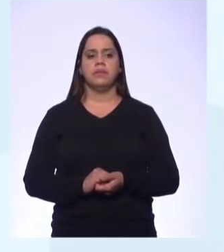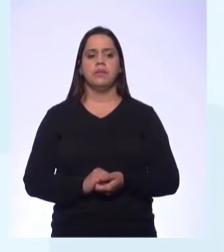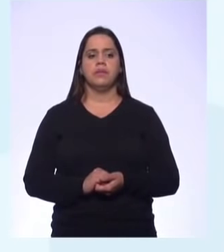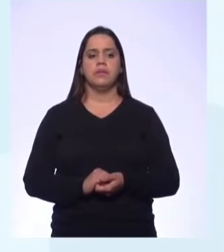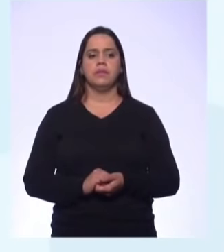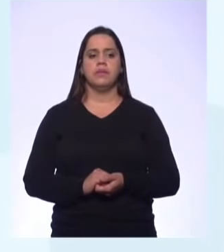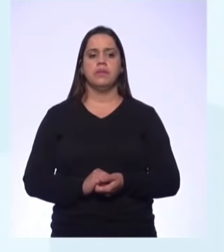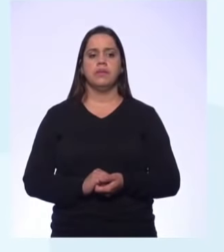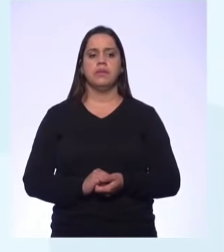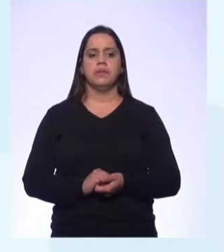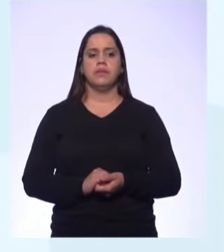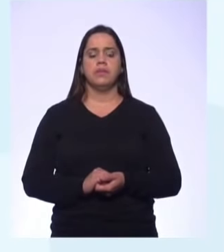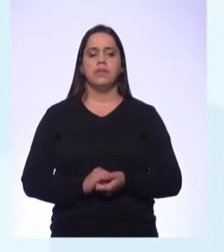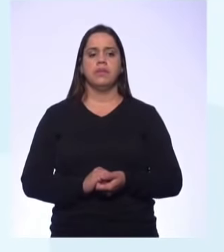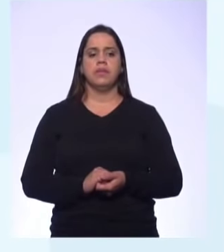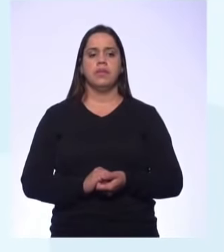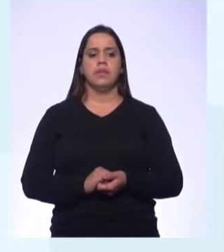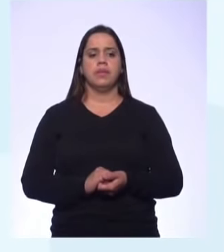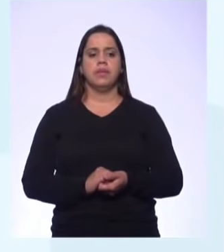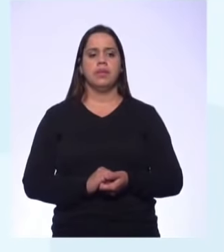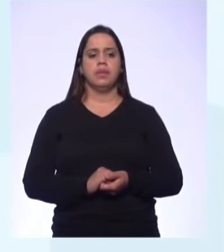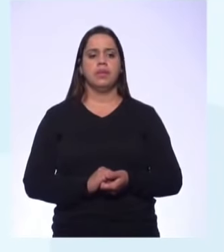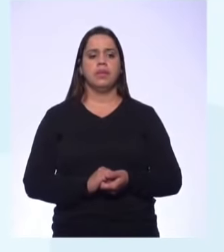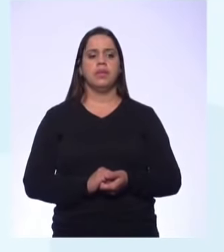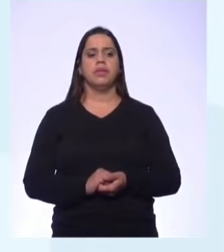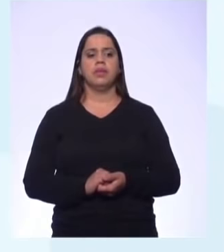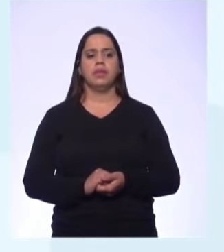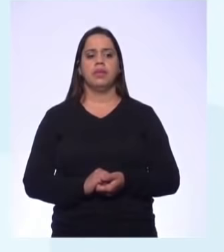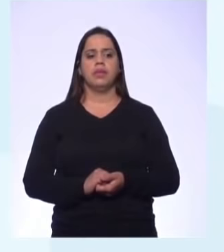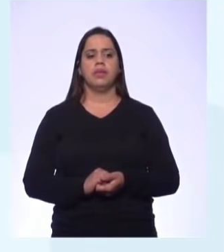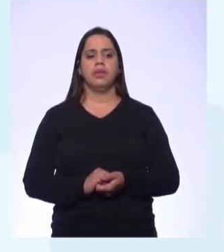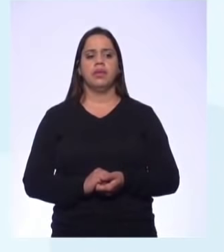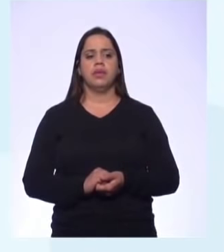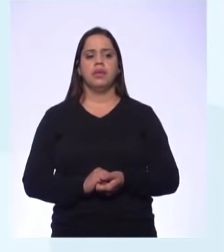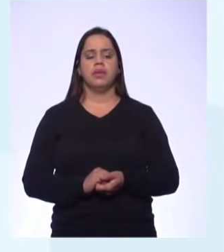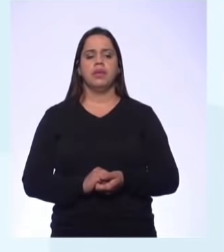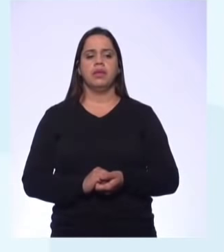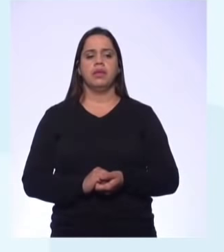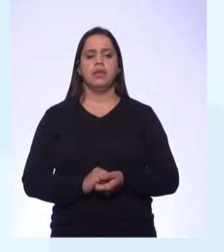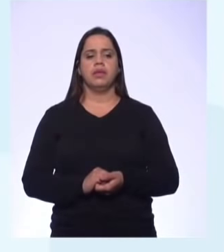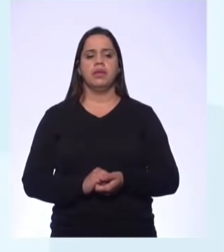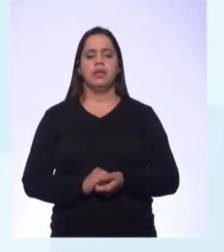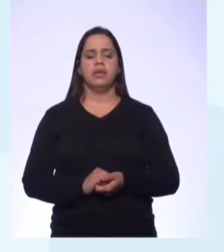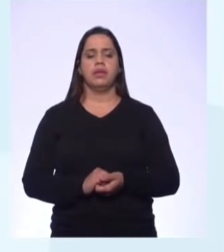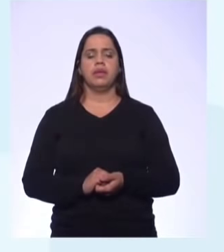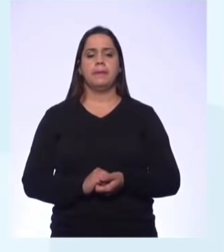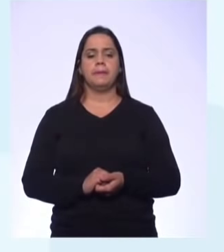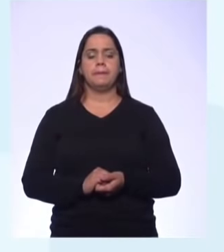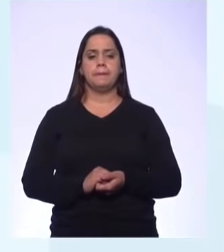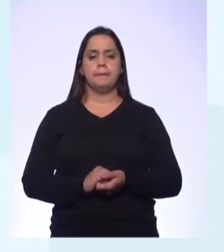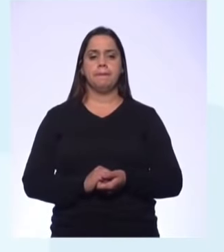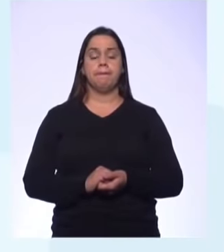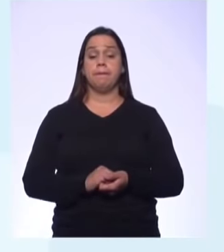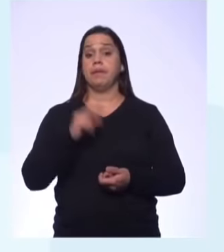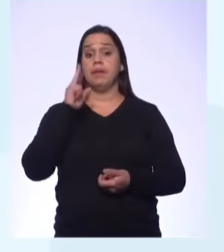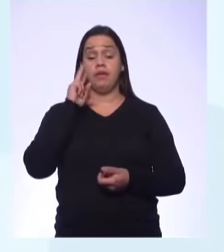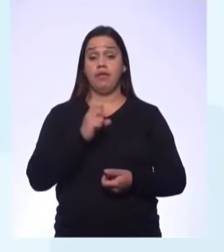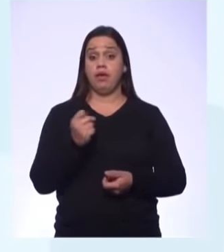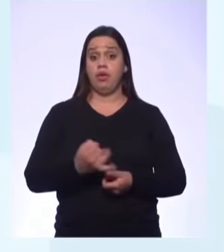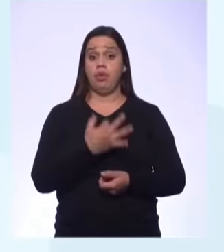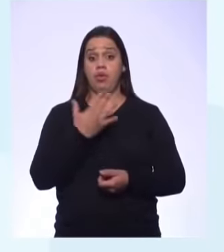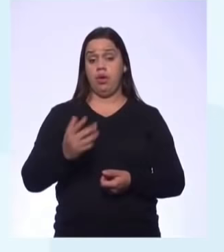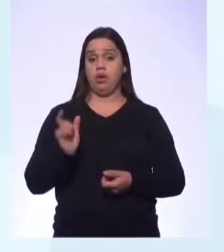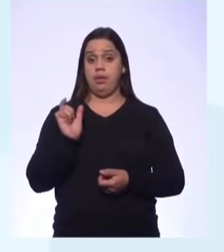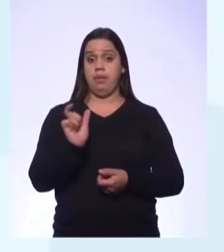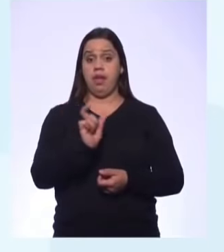define, membranes, eukaryotic, nucleus, delimited, nuclear envelope. Olha quanta palavra no